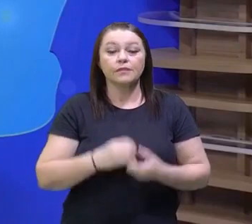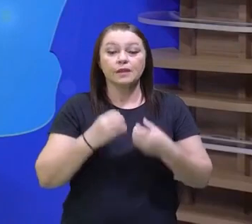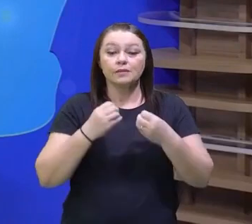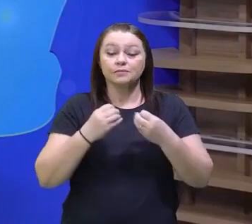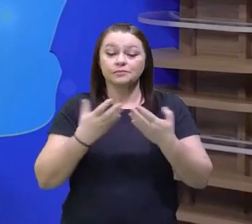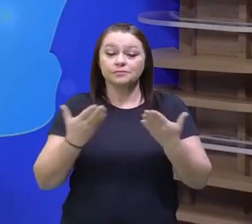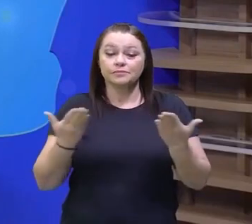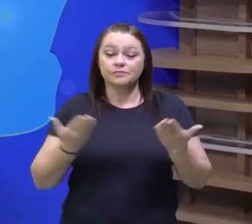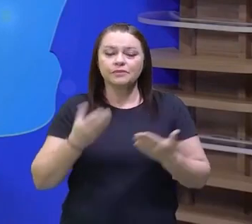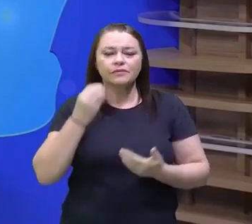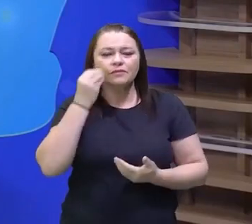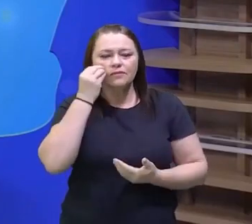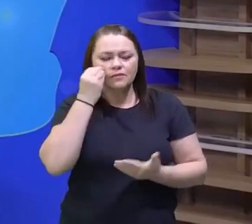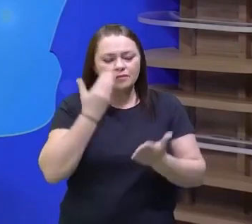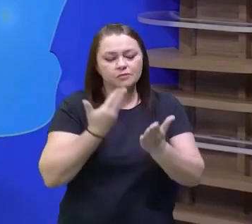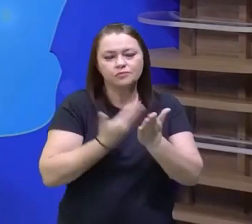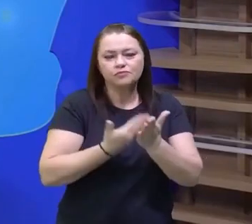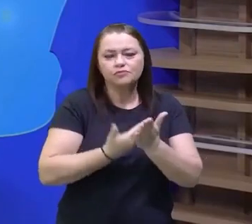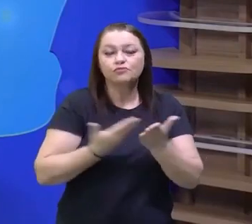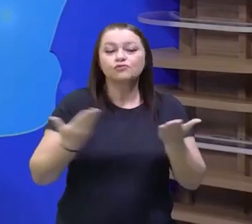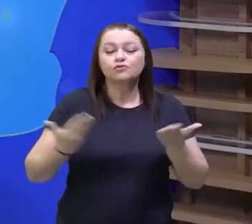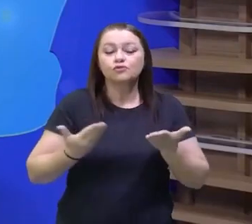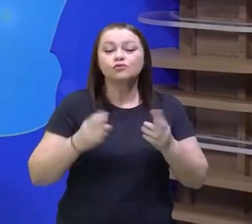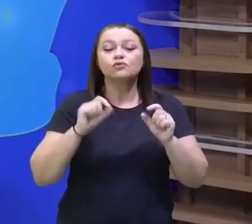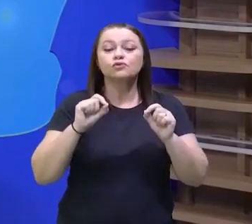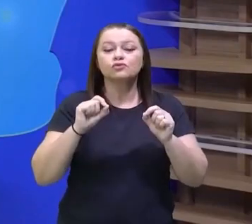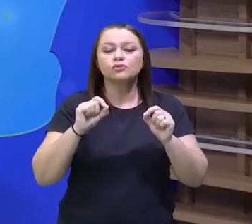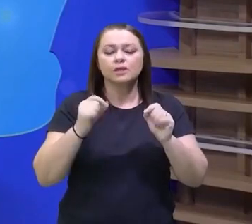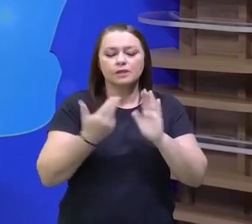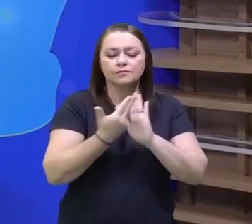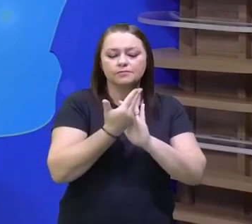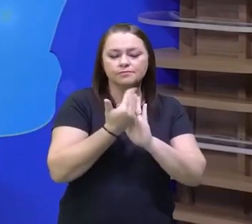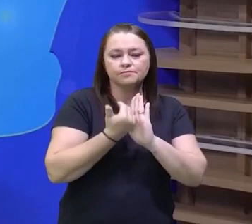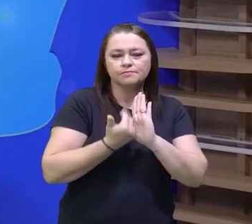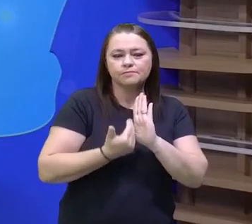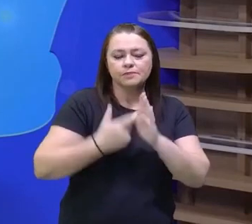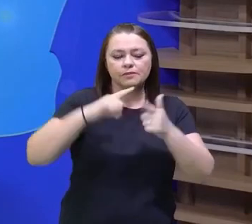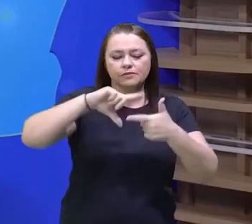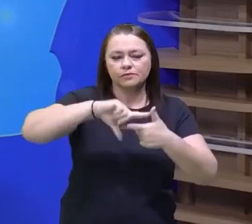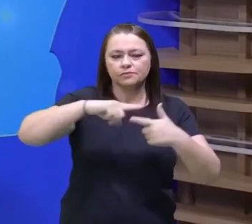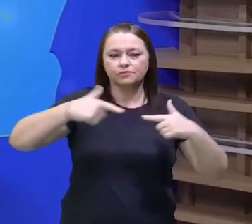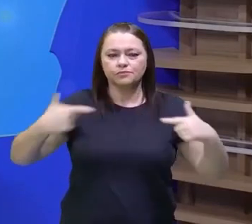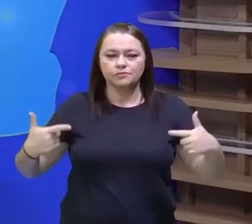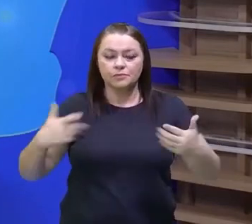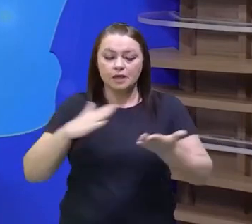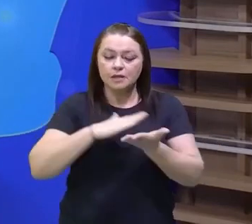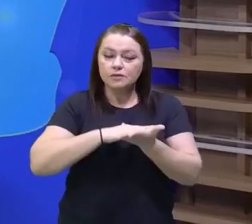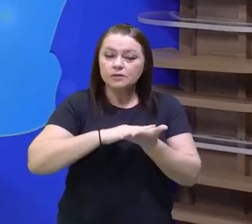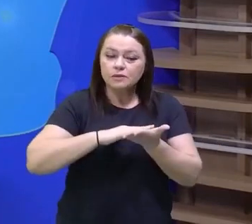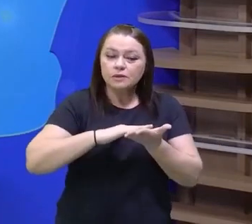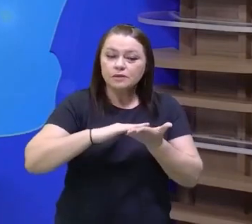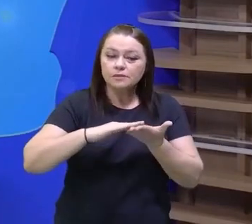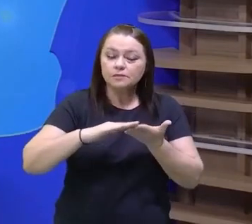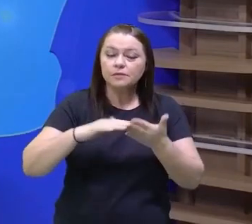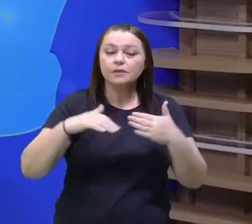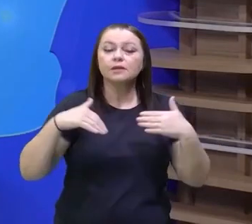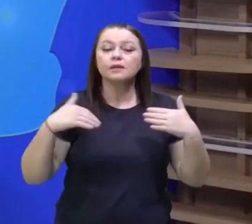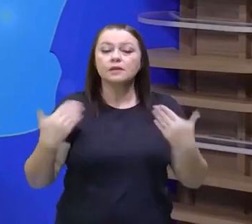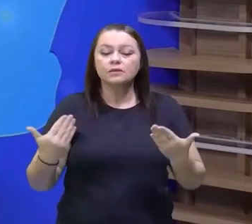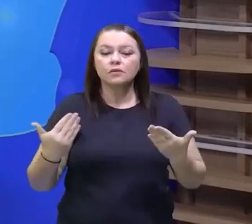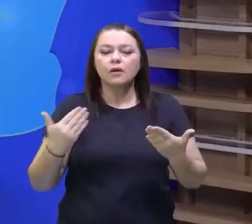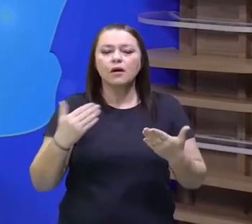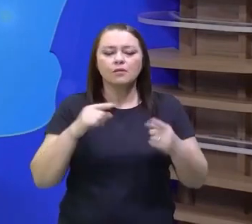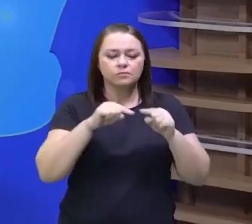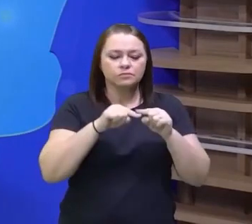Bom, vimos na aula de hoje o que? As figuras geométricas planas. Quais são as figuras geométricas planas? Vimos